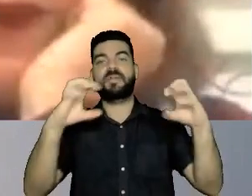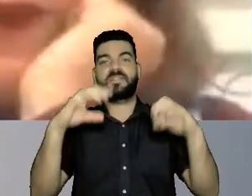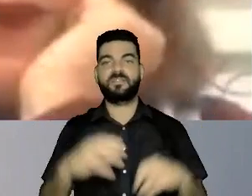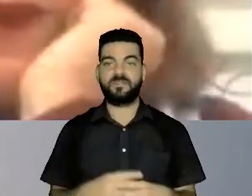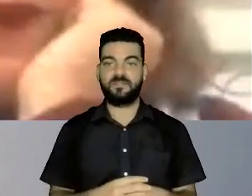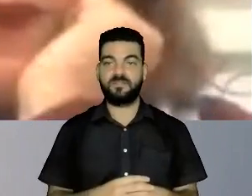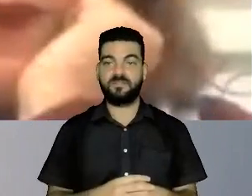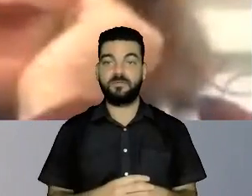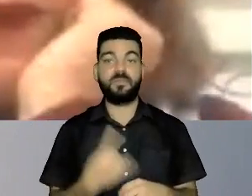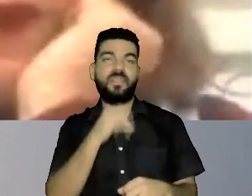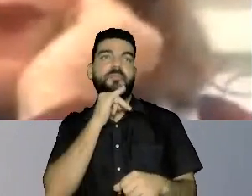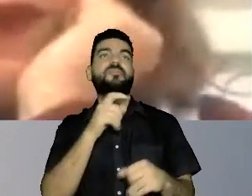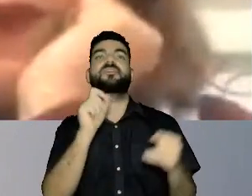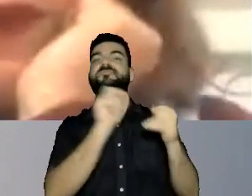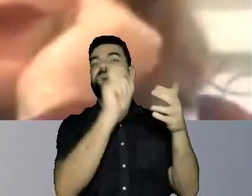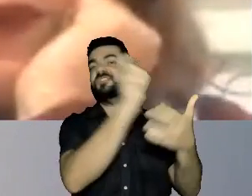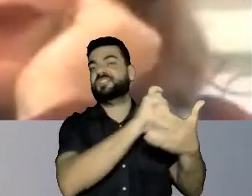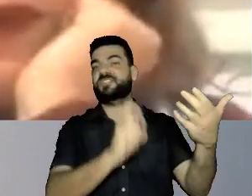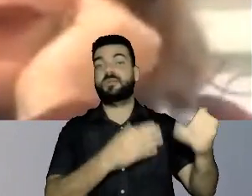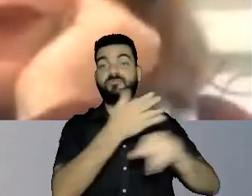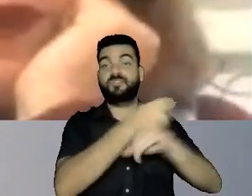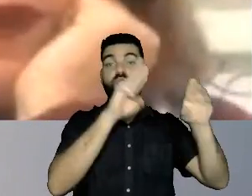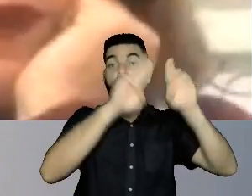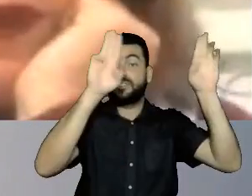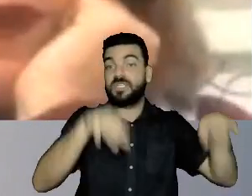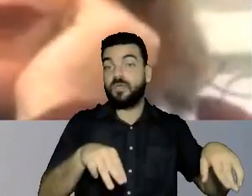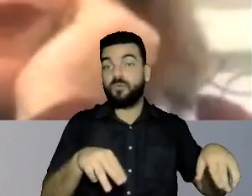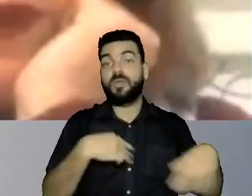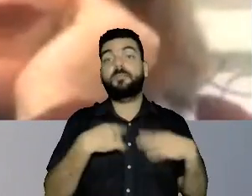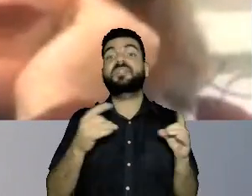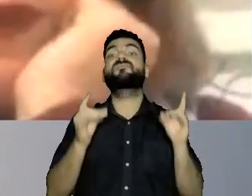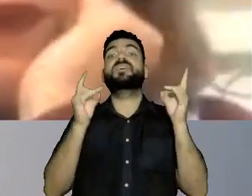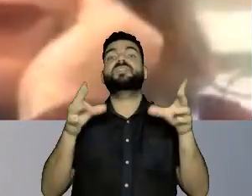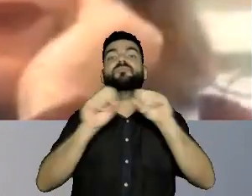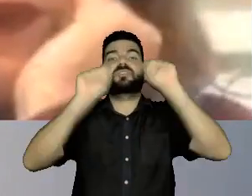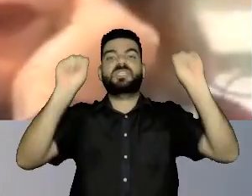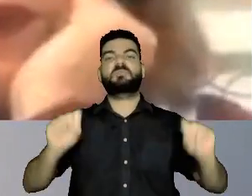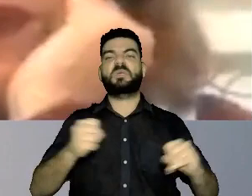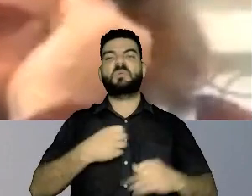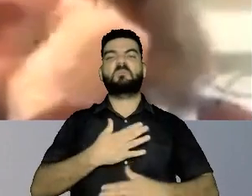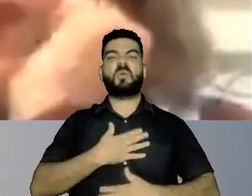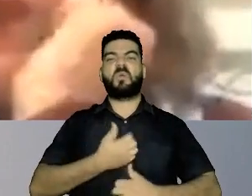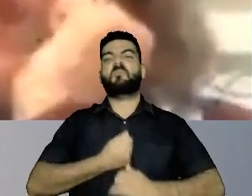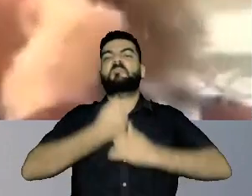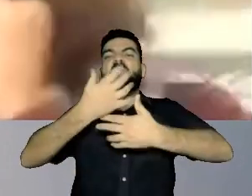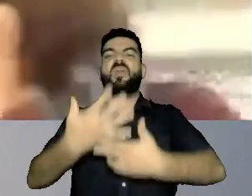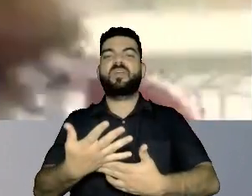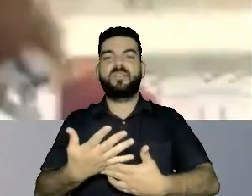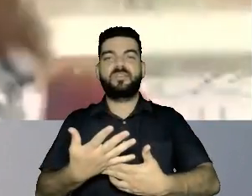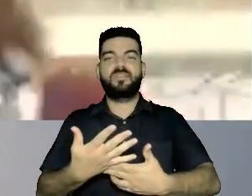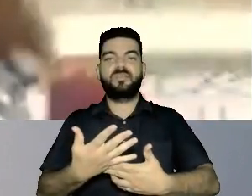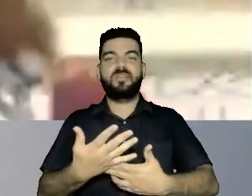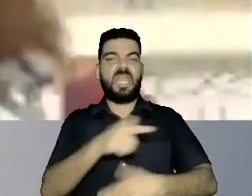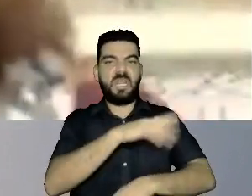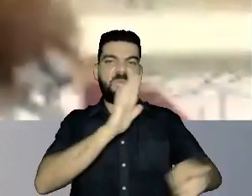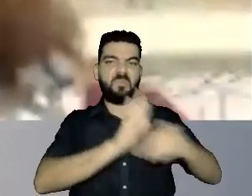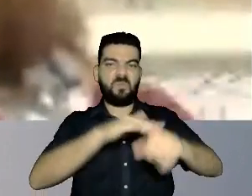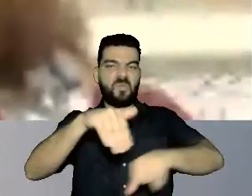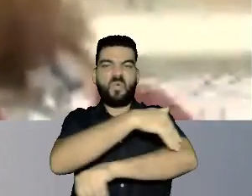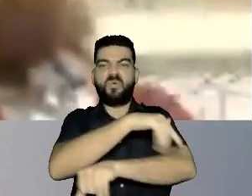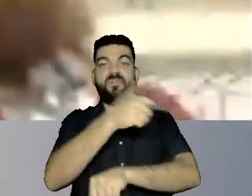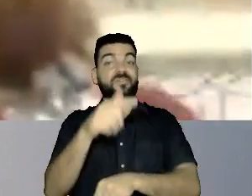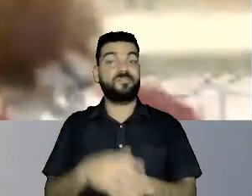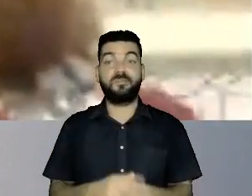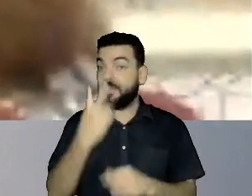conflitos, porque alguns começam a achar que aqueles que entraram com grafite dentro de uma galeria ou dentro